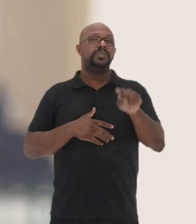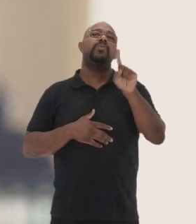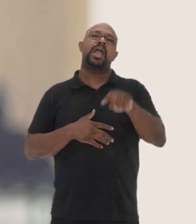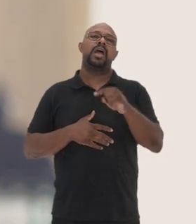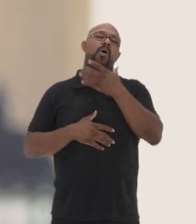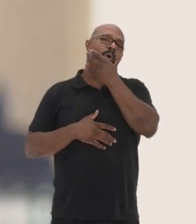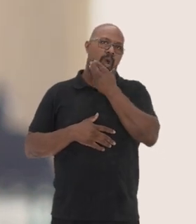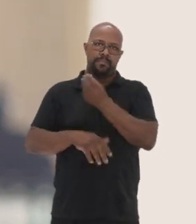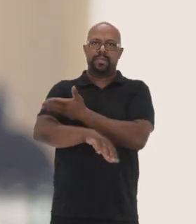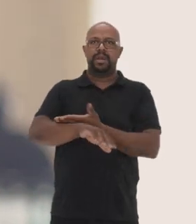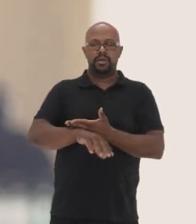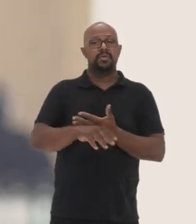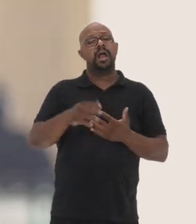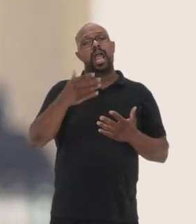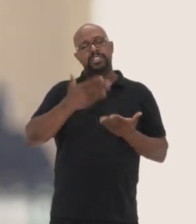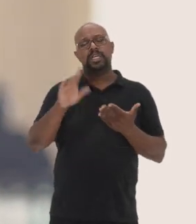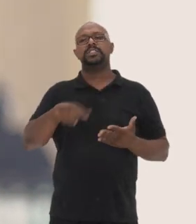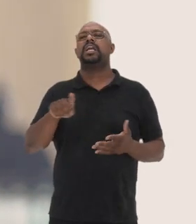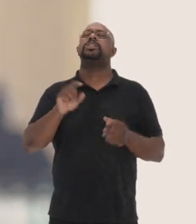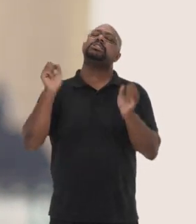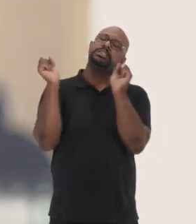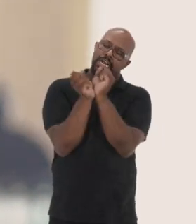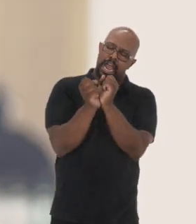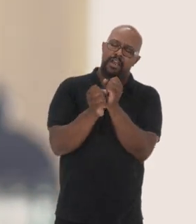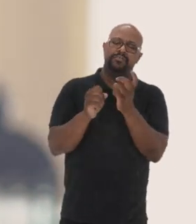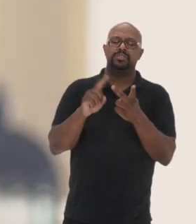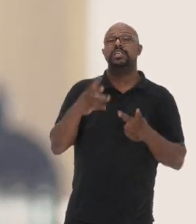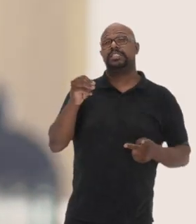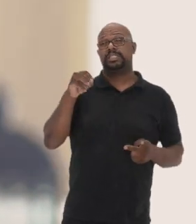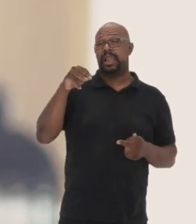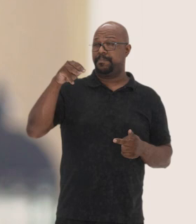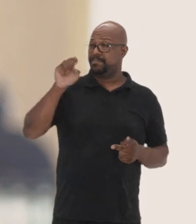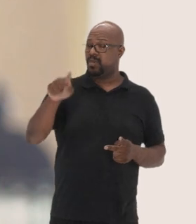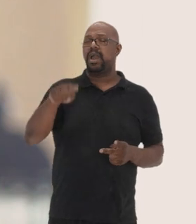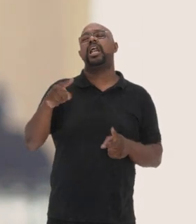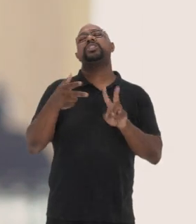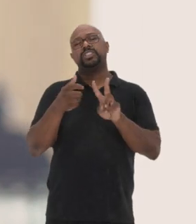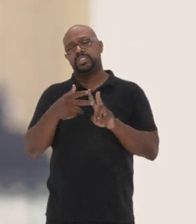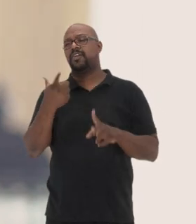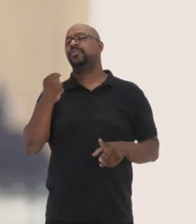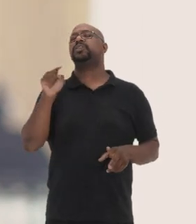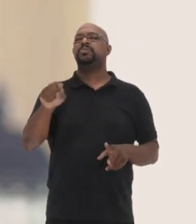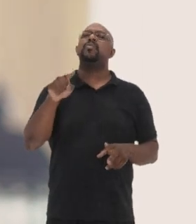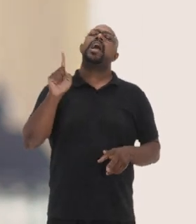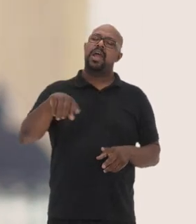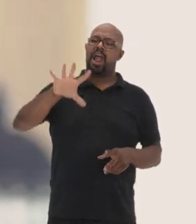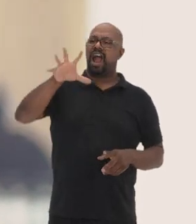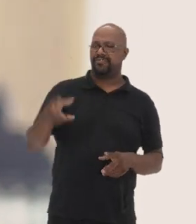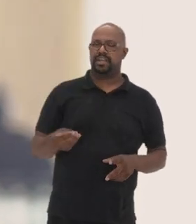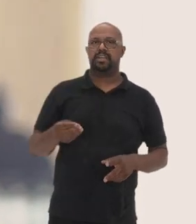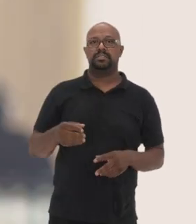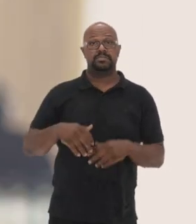branco o restante se dividia entre os seus escravizados 30 mil eram indígenas 20 mil eram africano Portanto